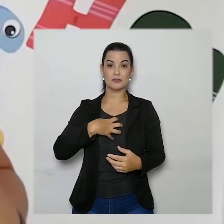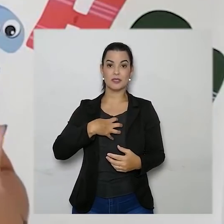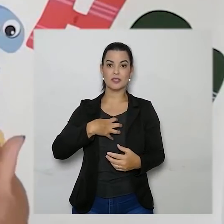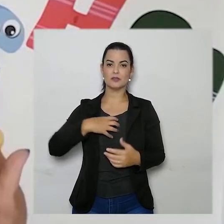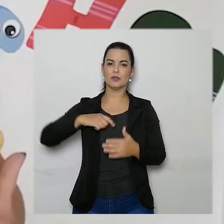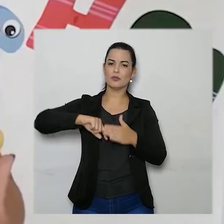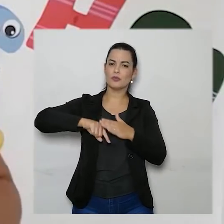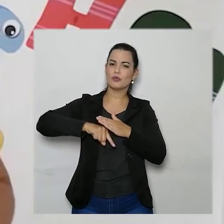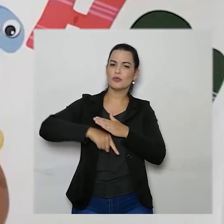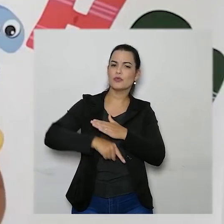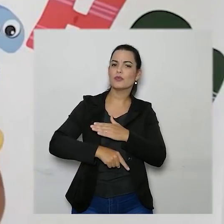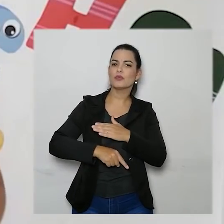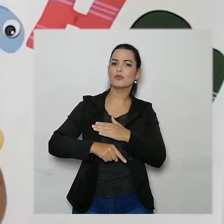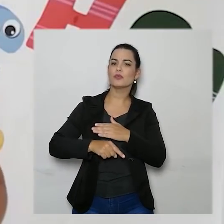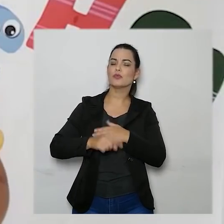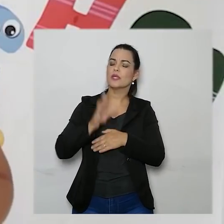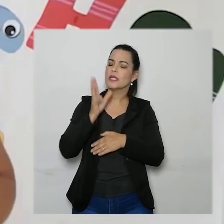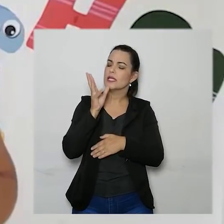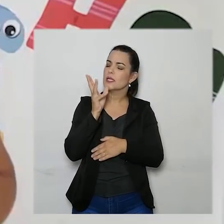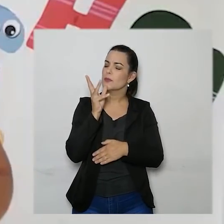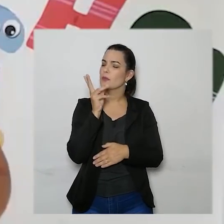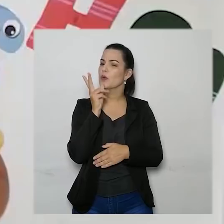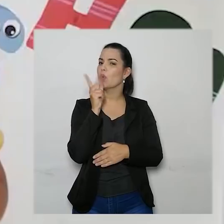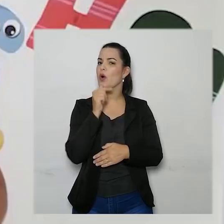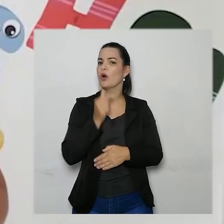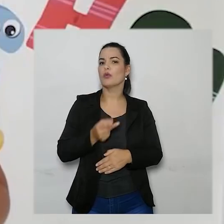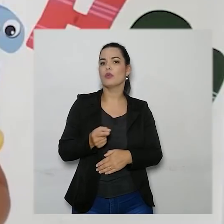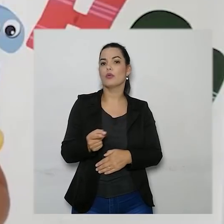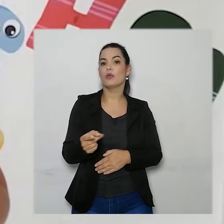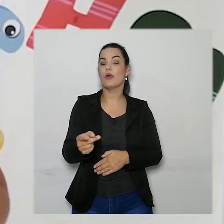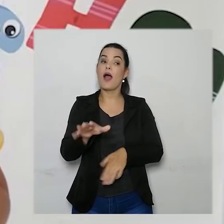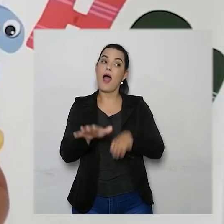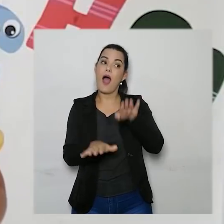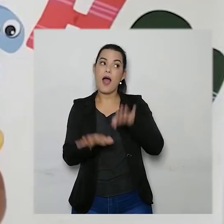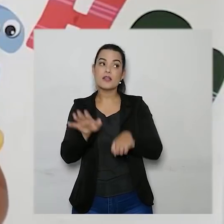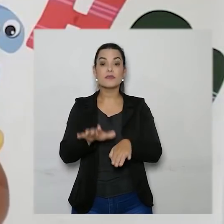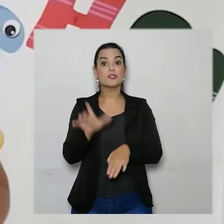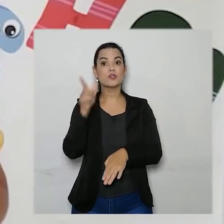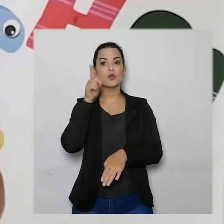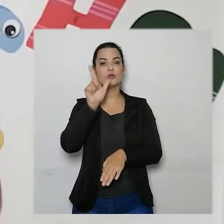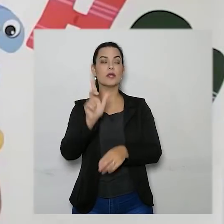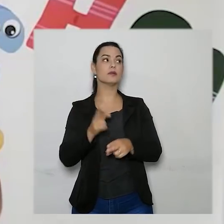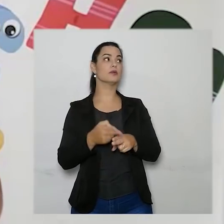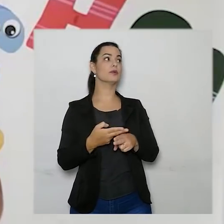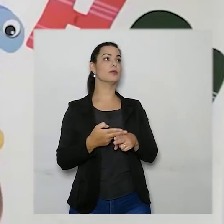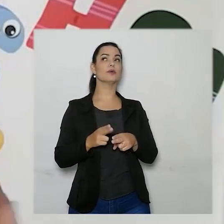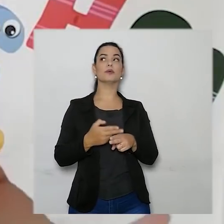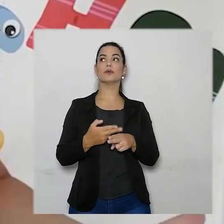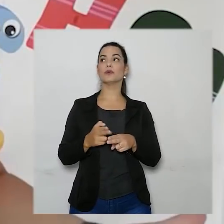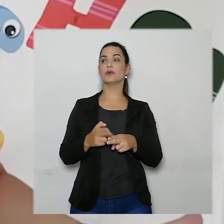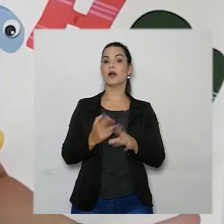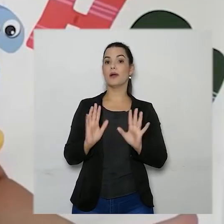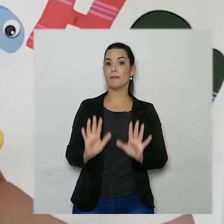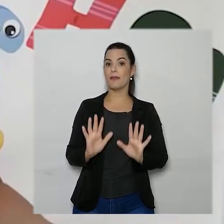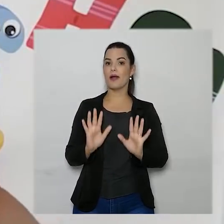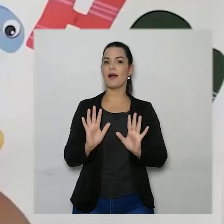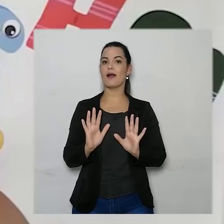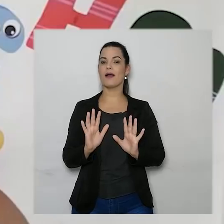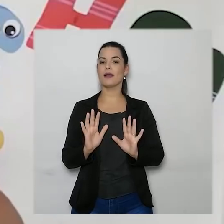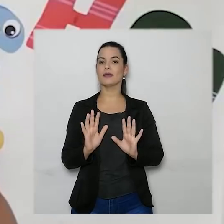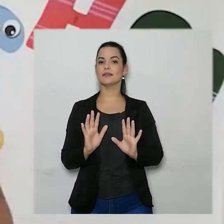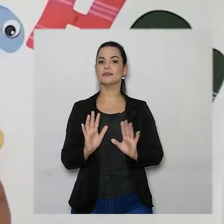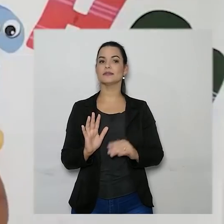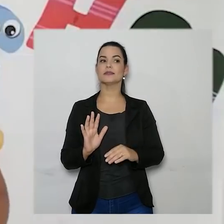mais duradouro. Às vezes nós conseguimos até disfarçar esse sentimento. A